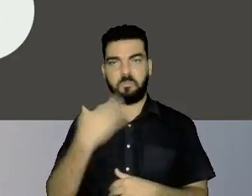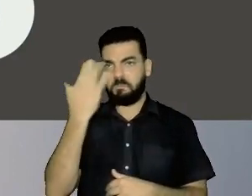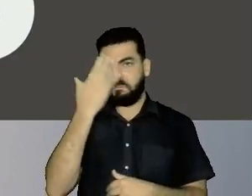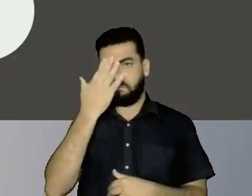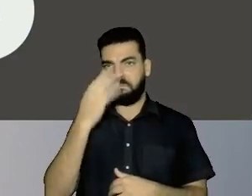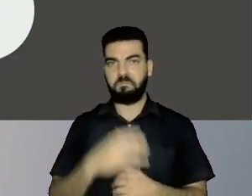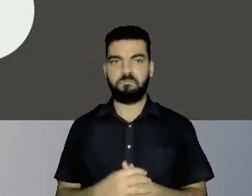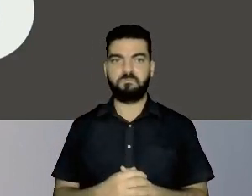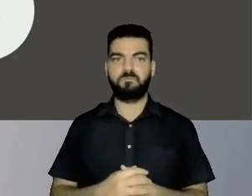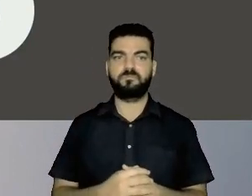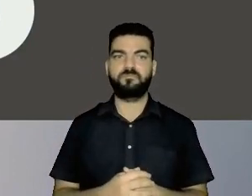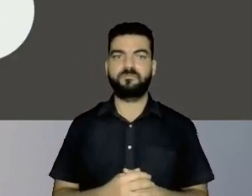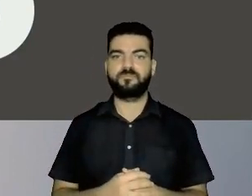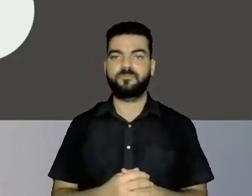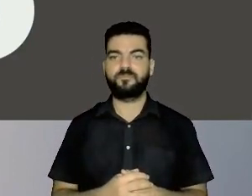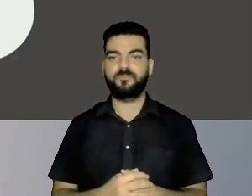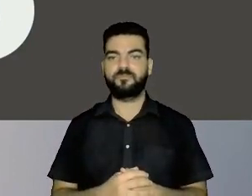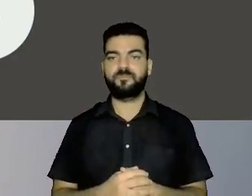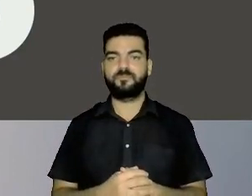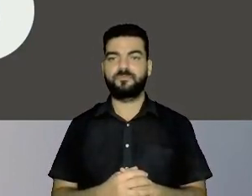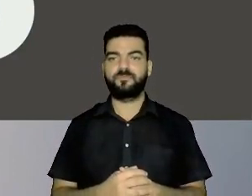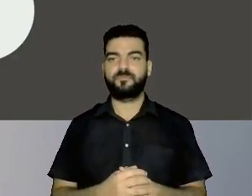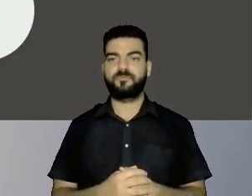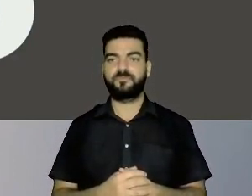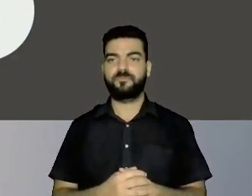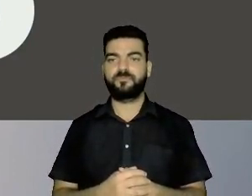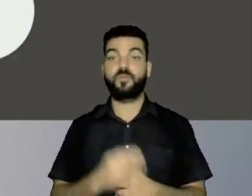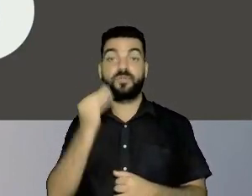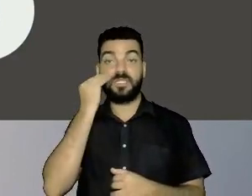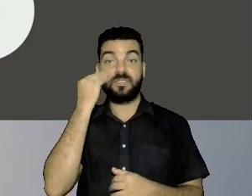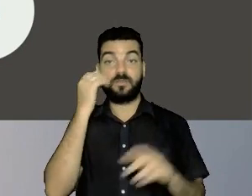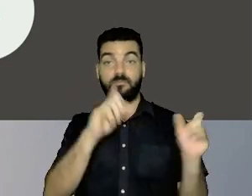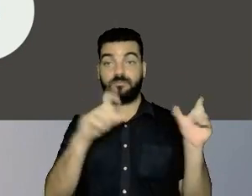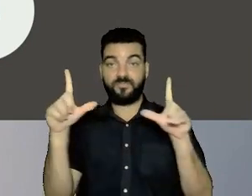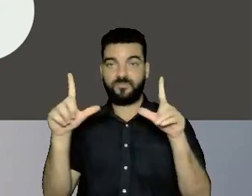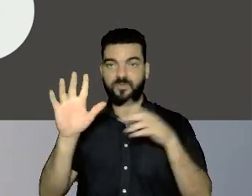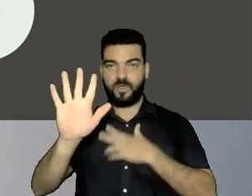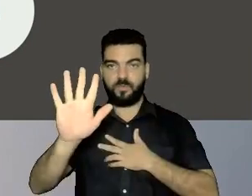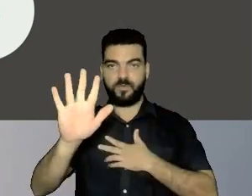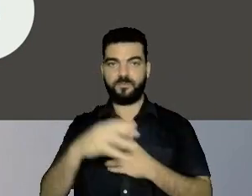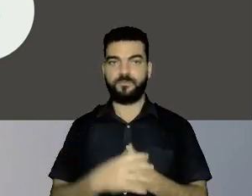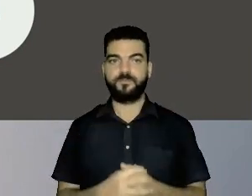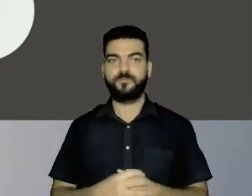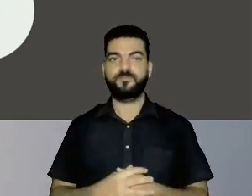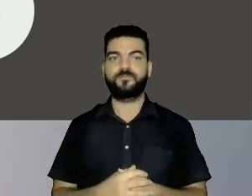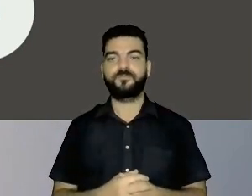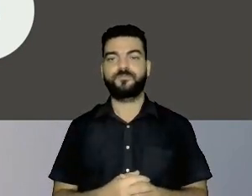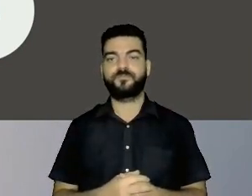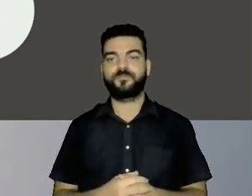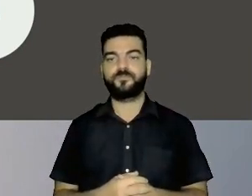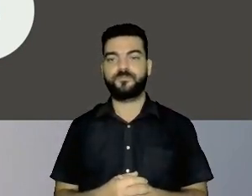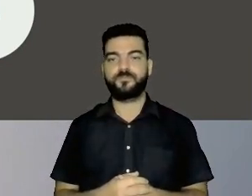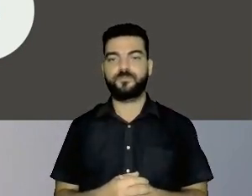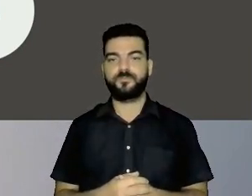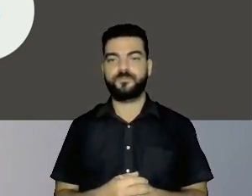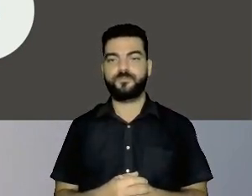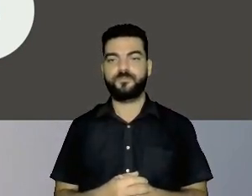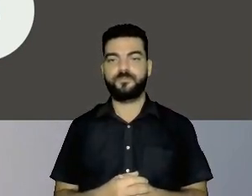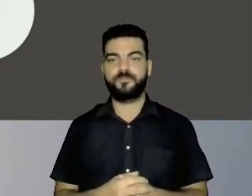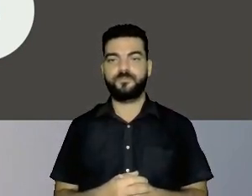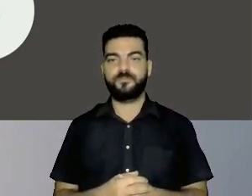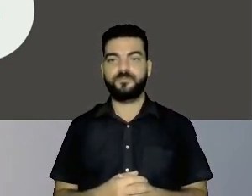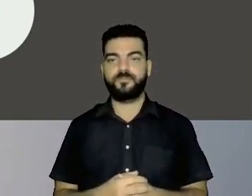Dá para visualizar? Não? Eu não estou visualizando, Vlad. Deixa eu só ver